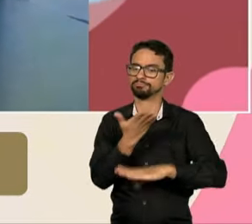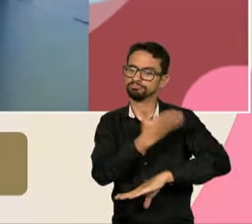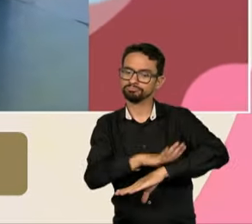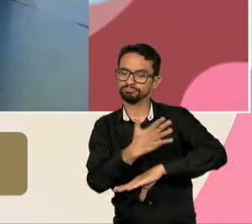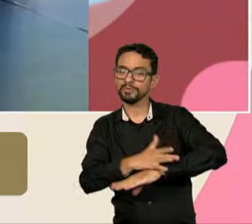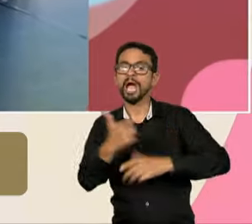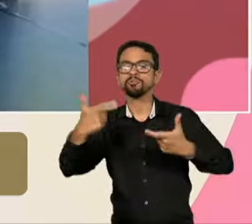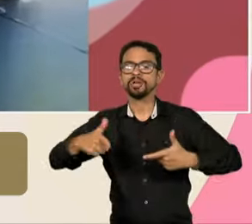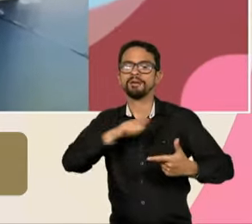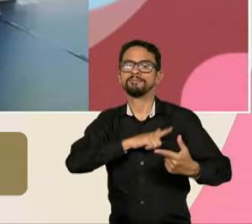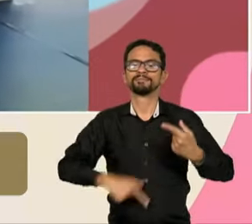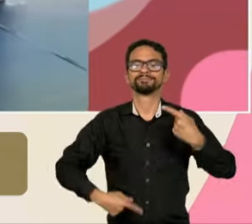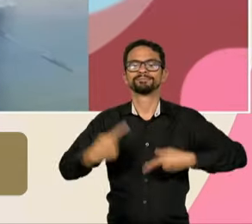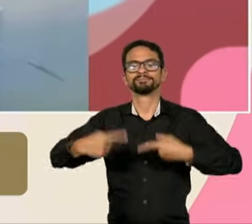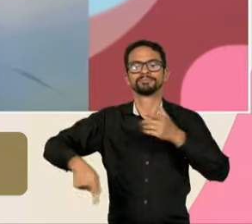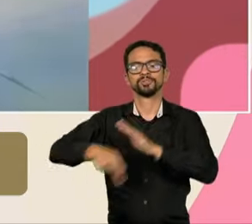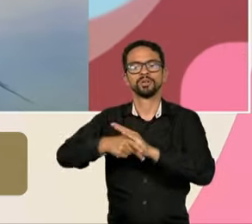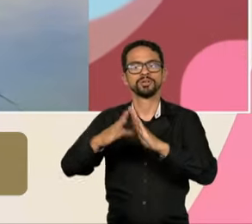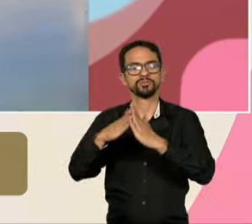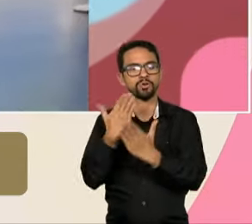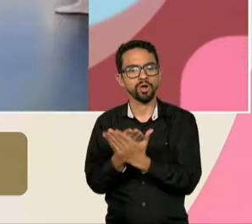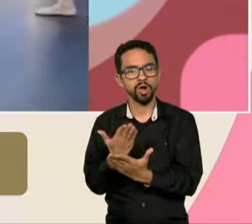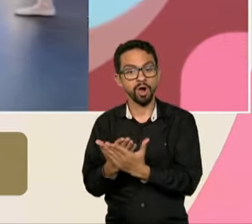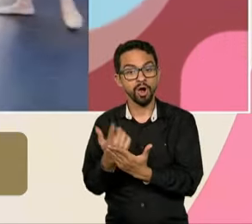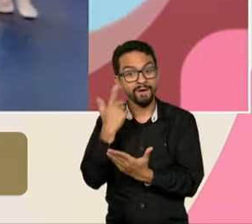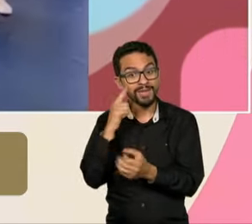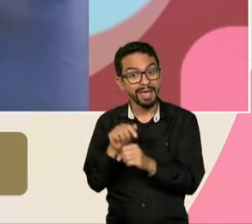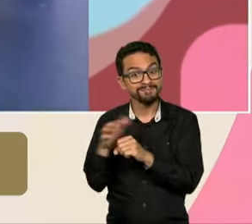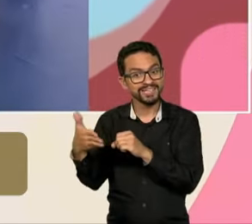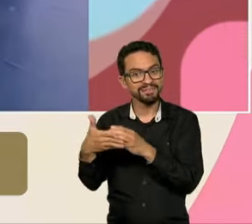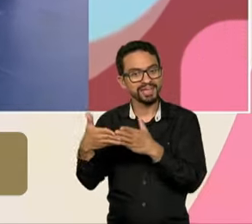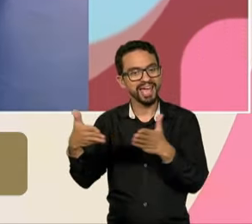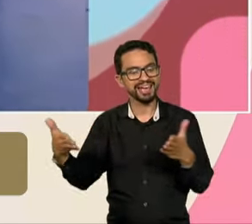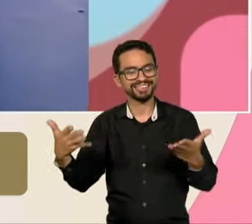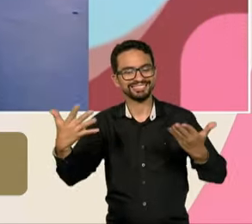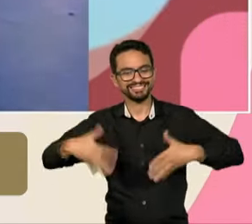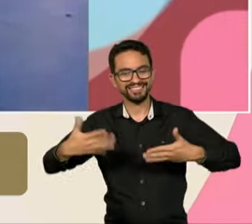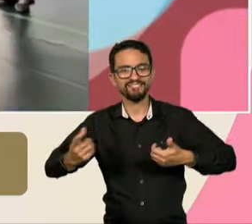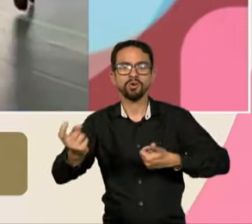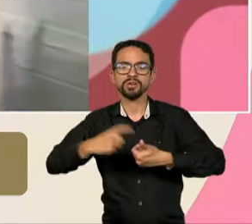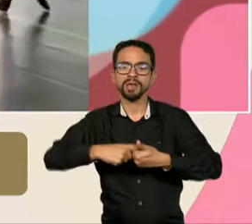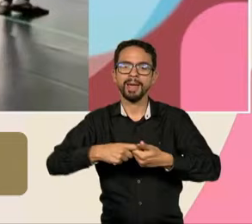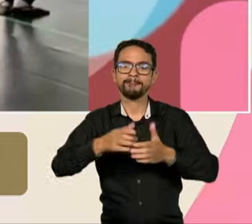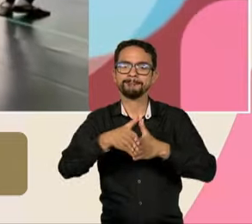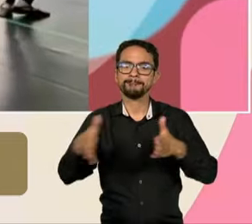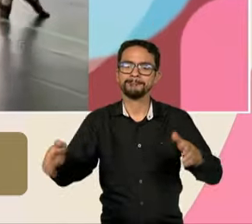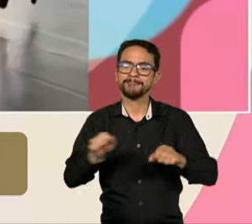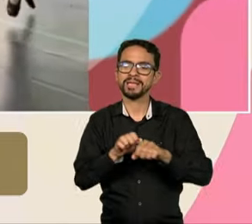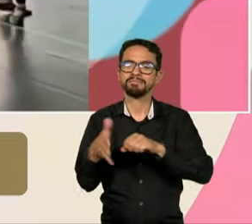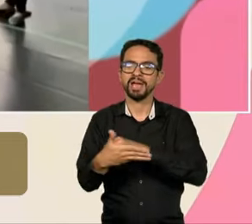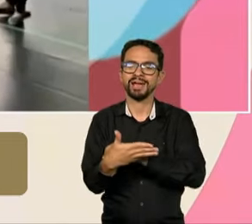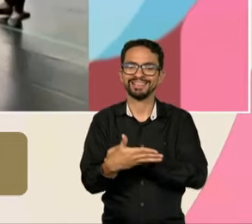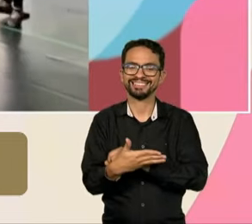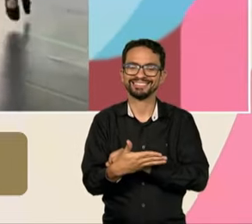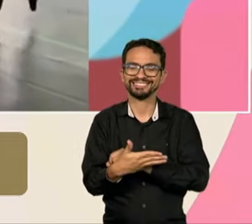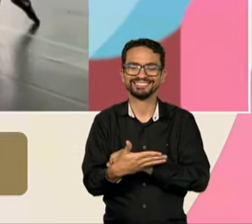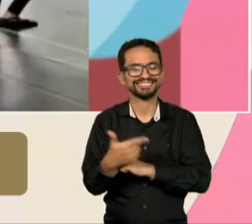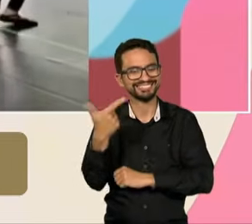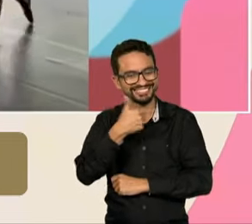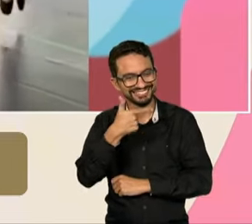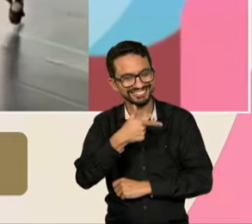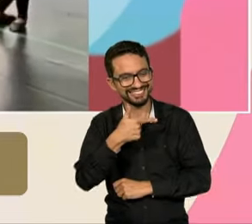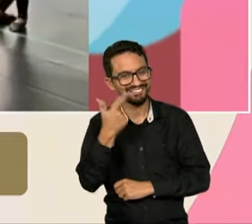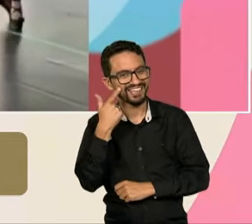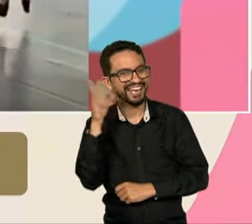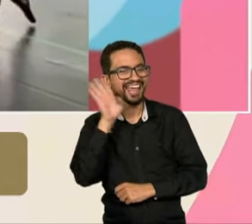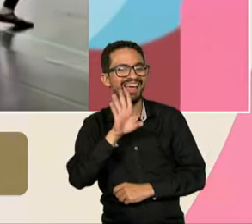pública. Você está vendo imagens, olha que maravilha. Ah, isso lá, da pandemia, né? Voltando da pandemia. Voltando da pandemia. Olha,